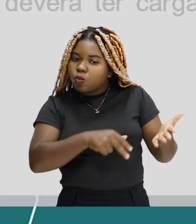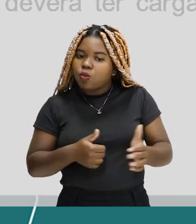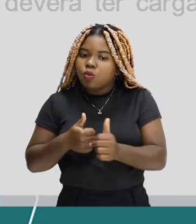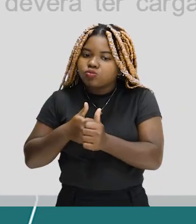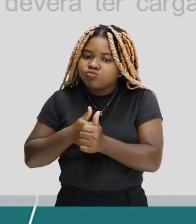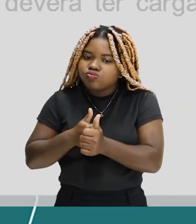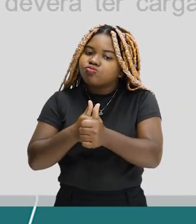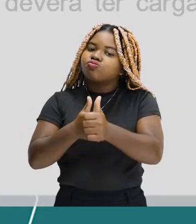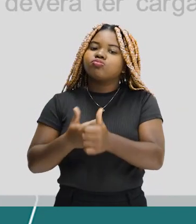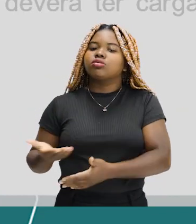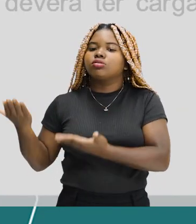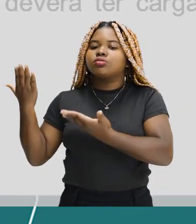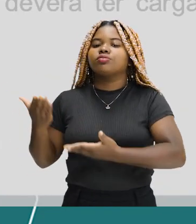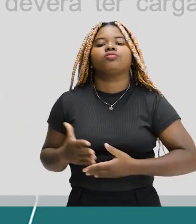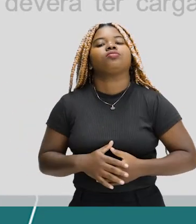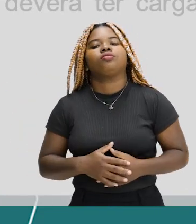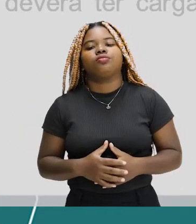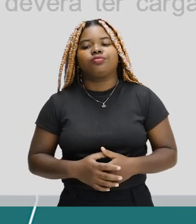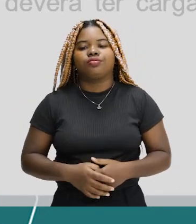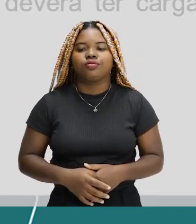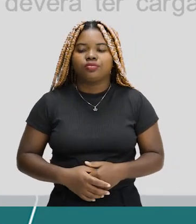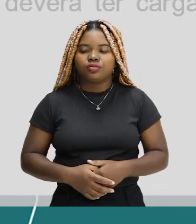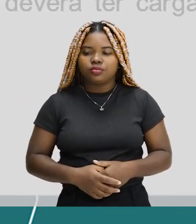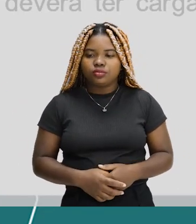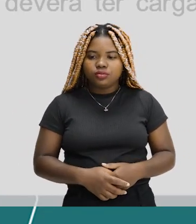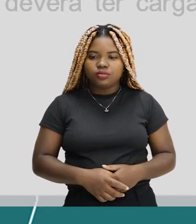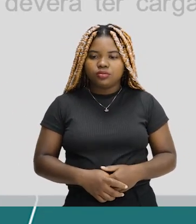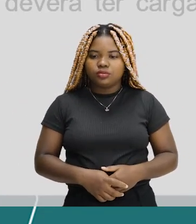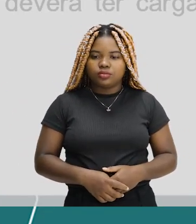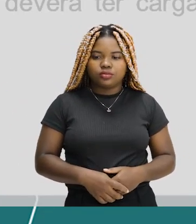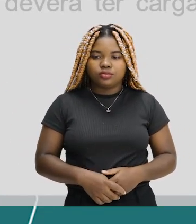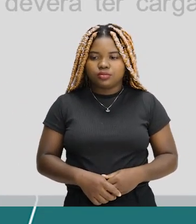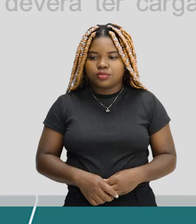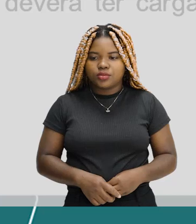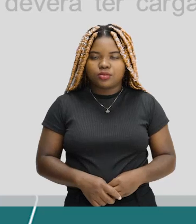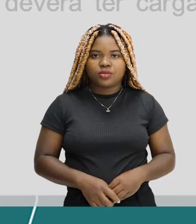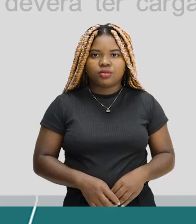são observadas partículas chamadas pions.